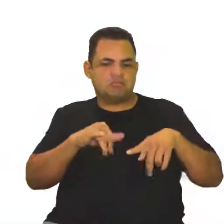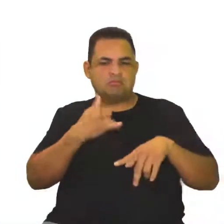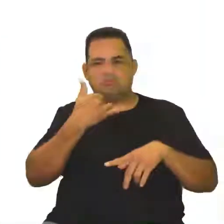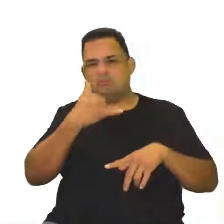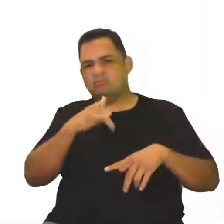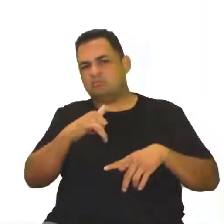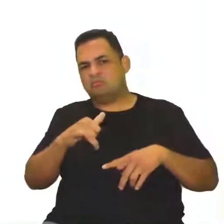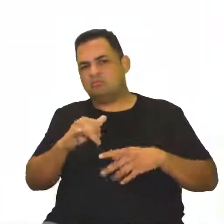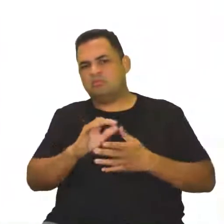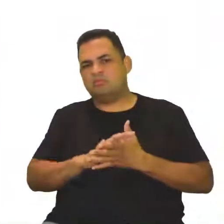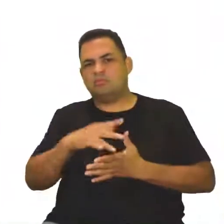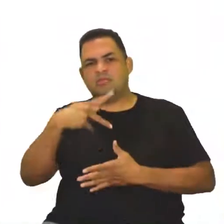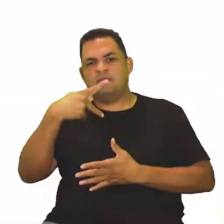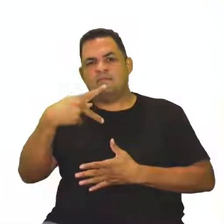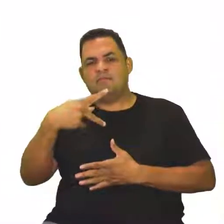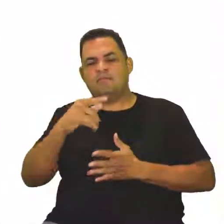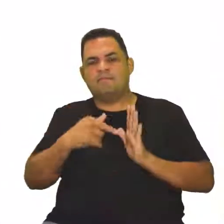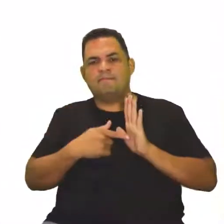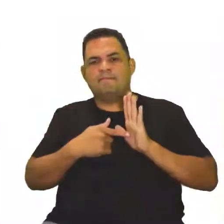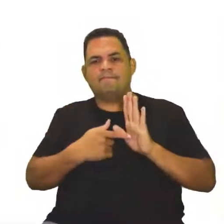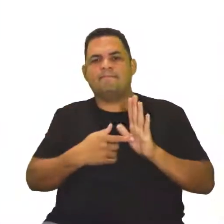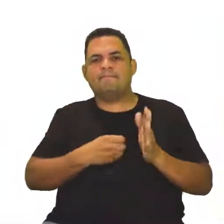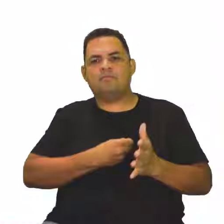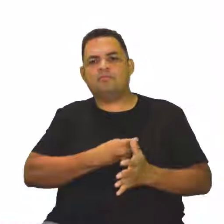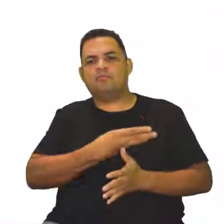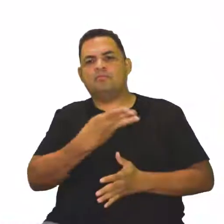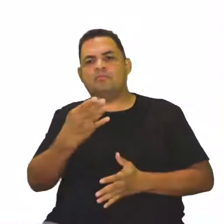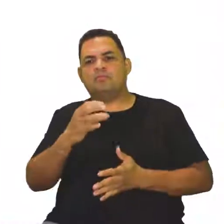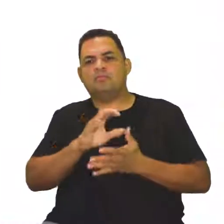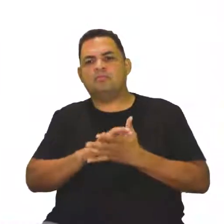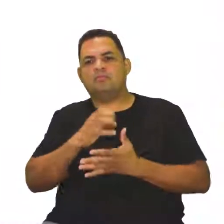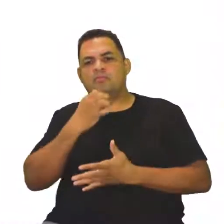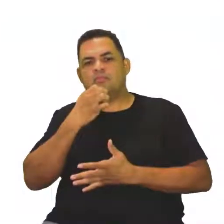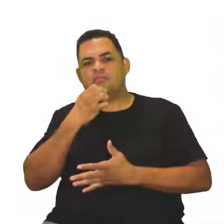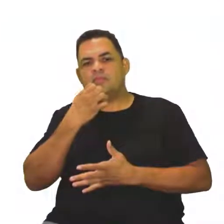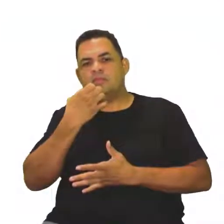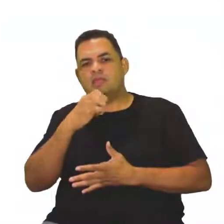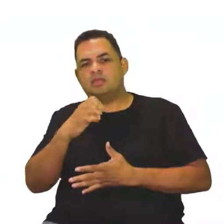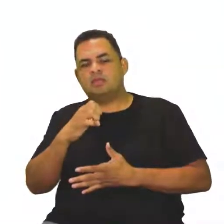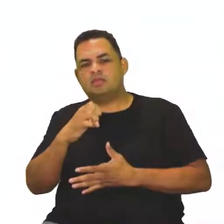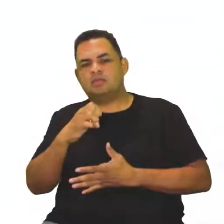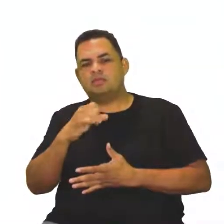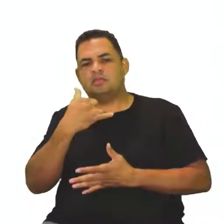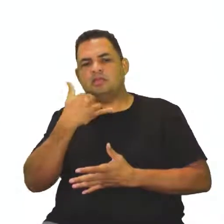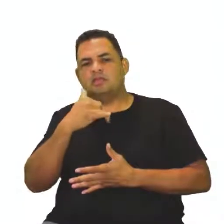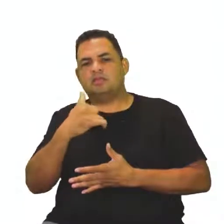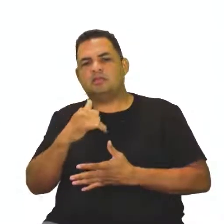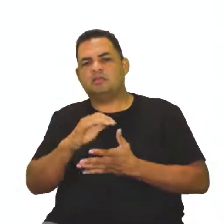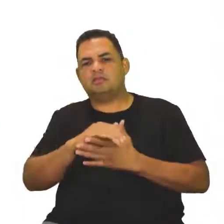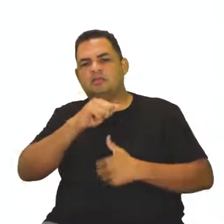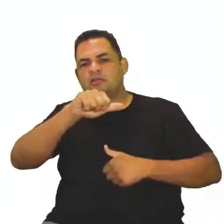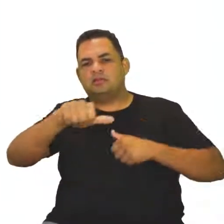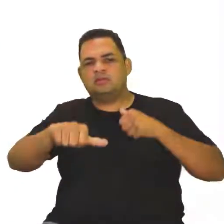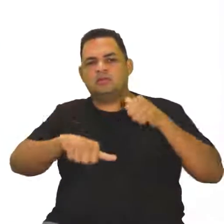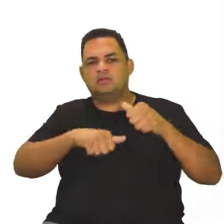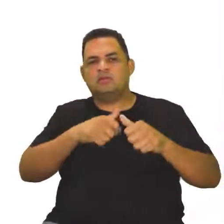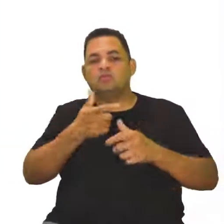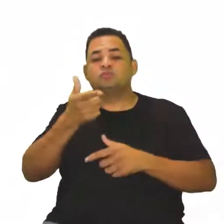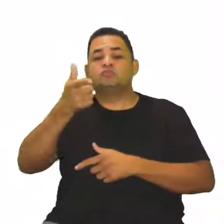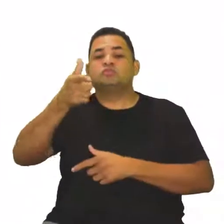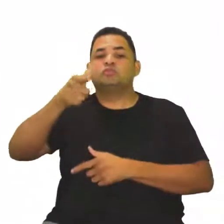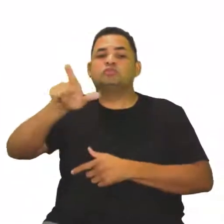equipamentos elétricos, a potência indica a quantidade de energia elétrica que foi transformada